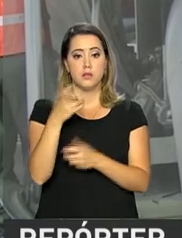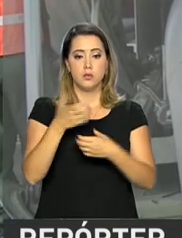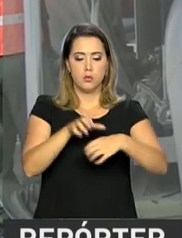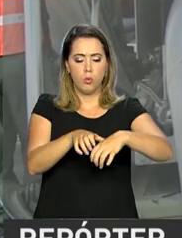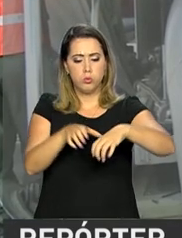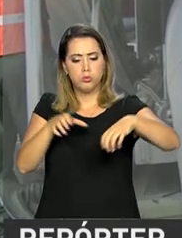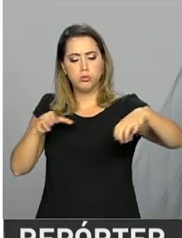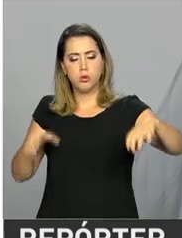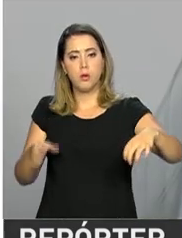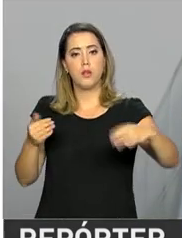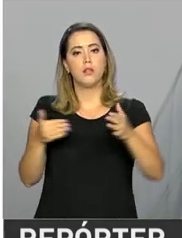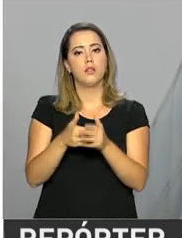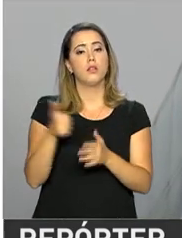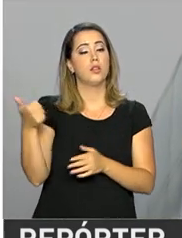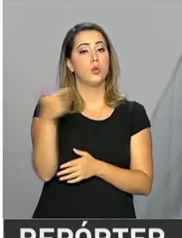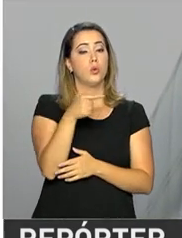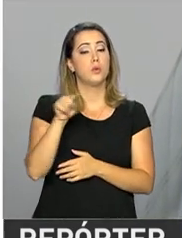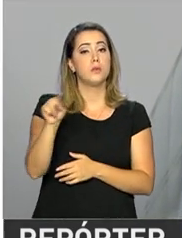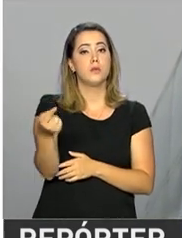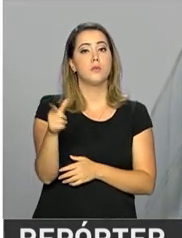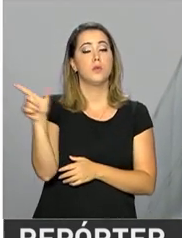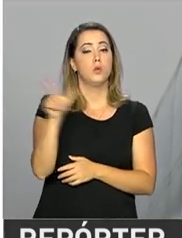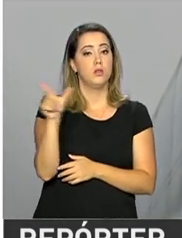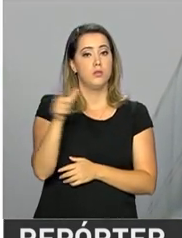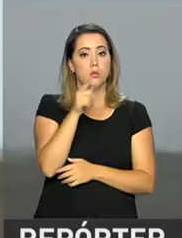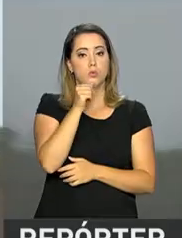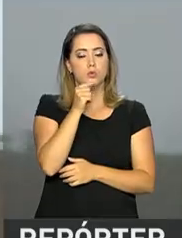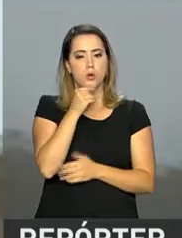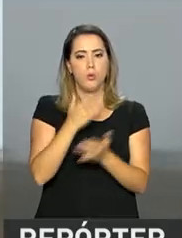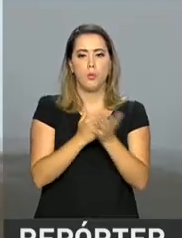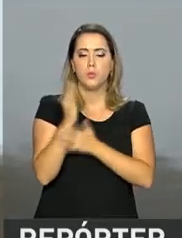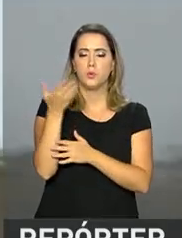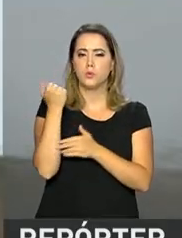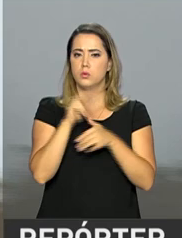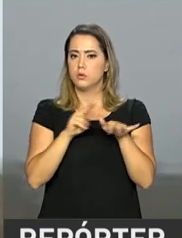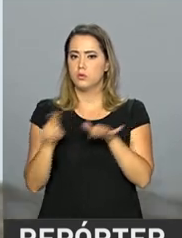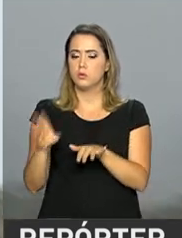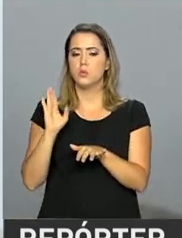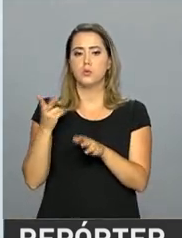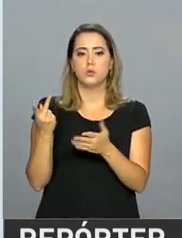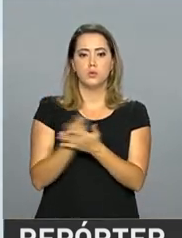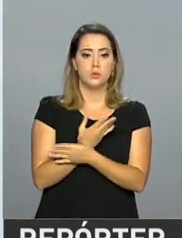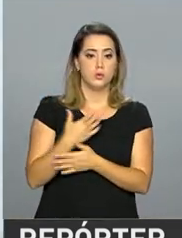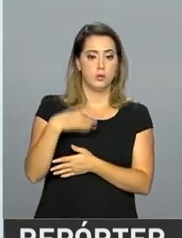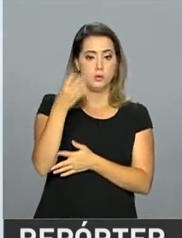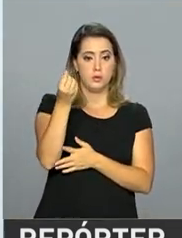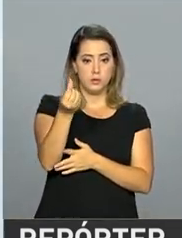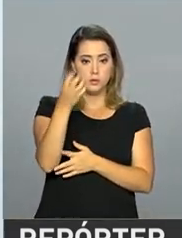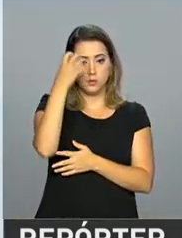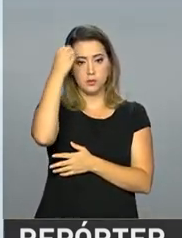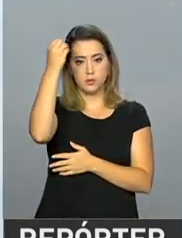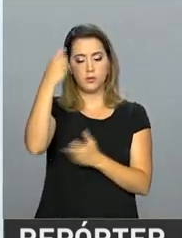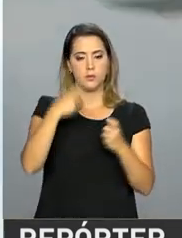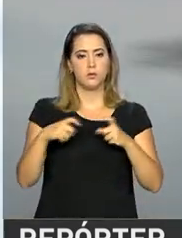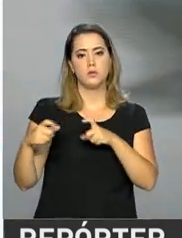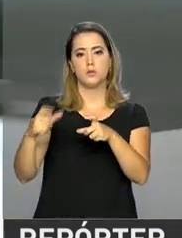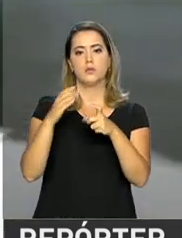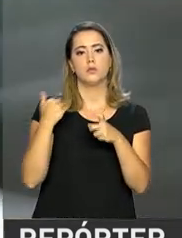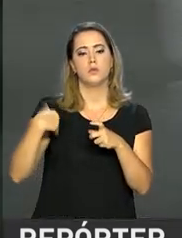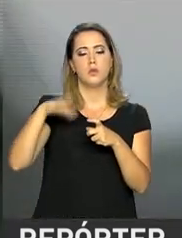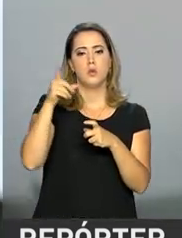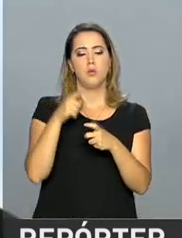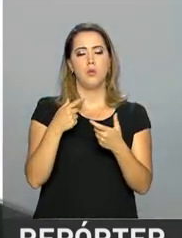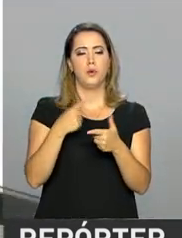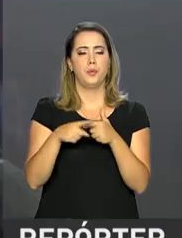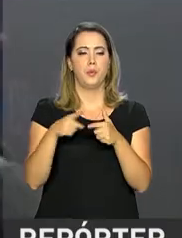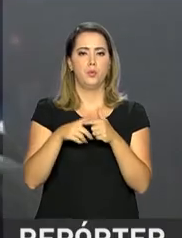de armazenar até 12 mil litros de água. Desde o início da semana, a aeronave já realizou 6 viagens até o local onde está a maior intensidade